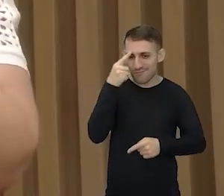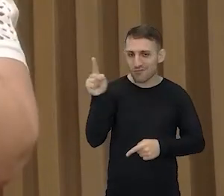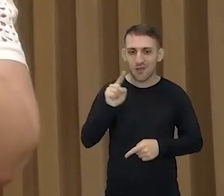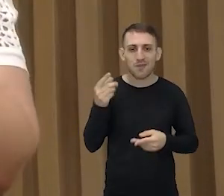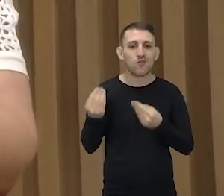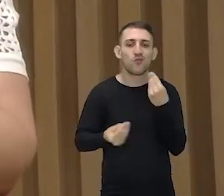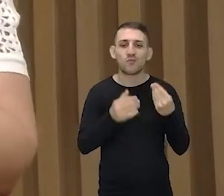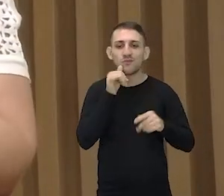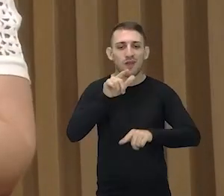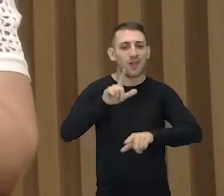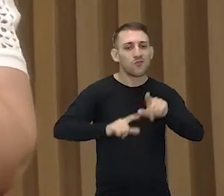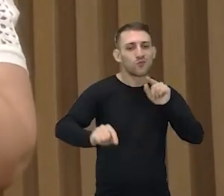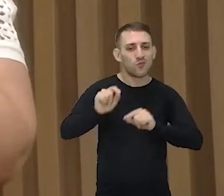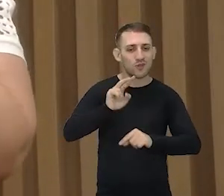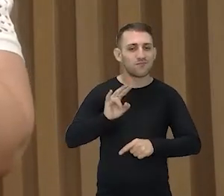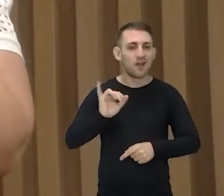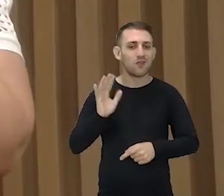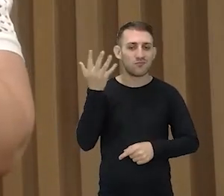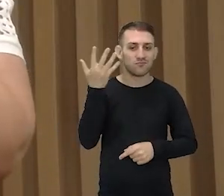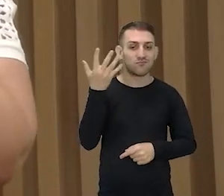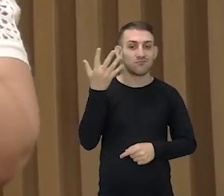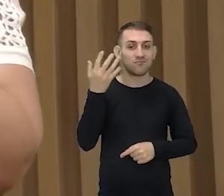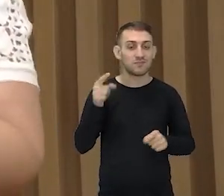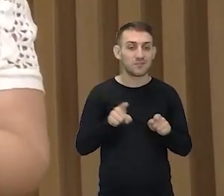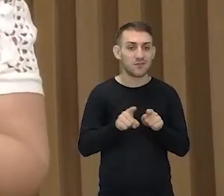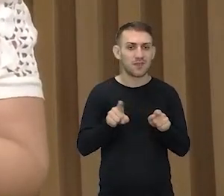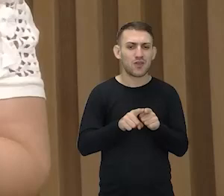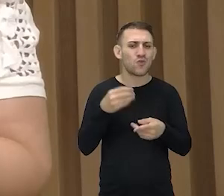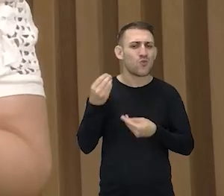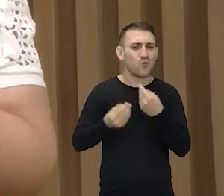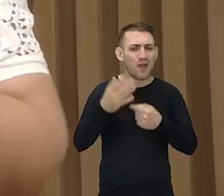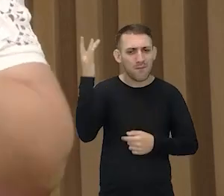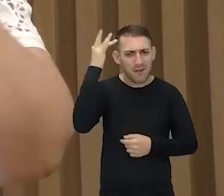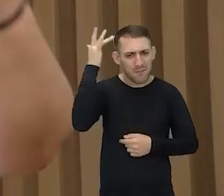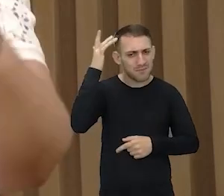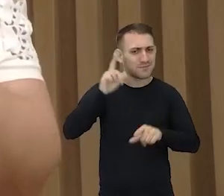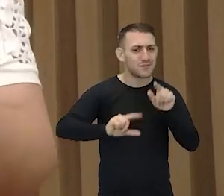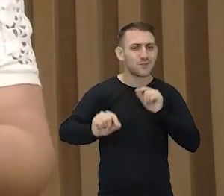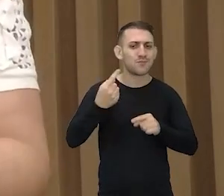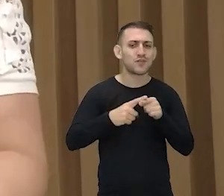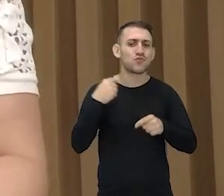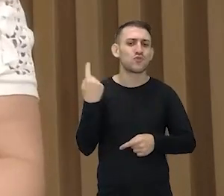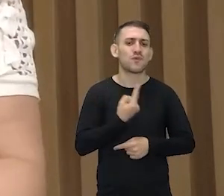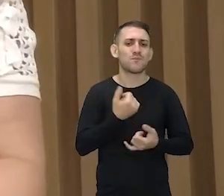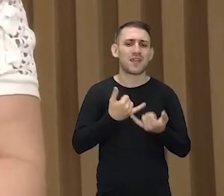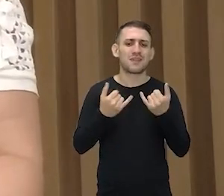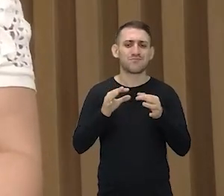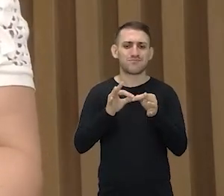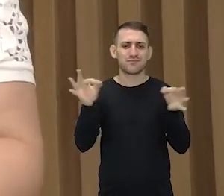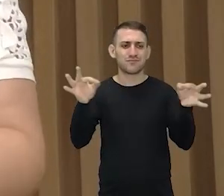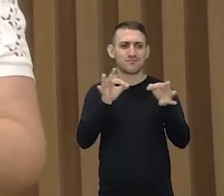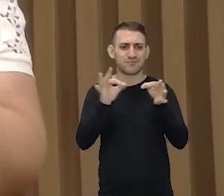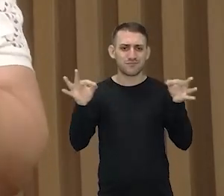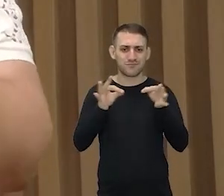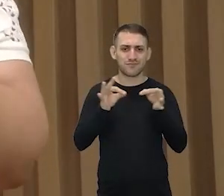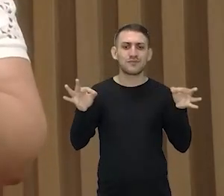essas escolhas iriam se dar, nem a maturidade dessas escolhas, porque a gente estava distanciado, e apesar